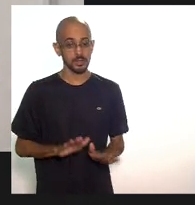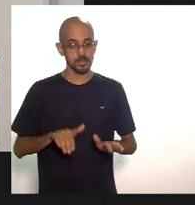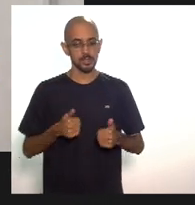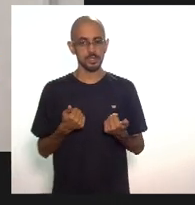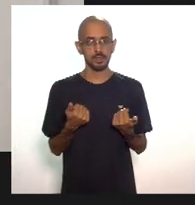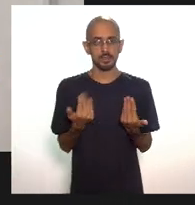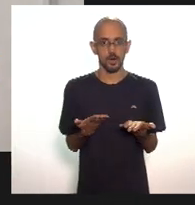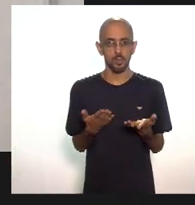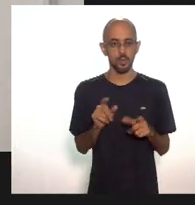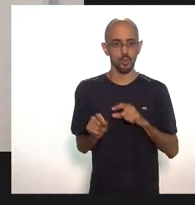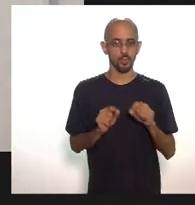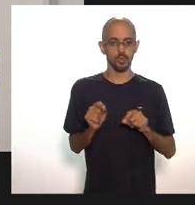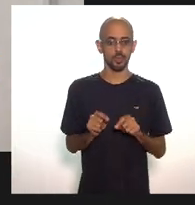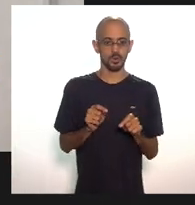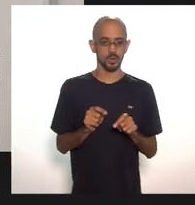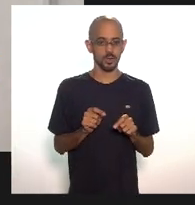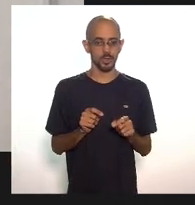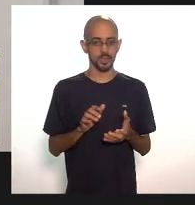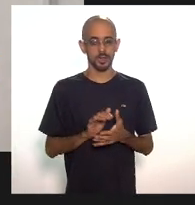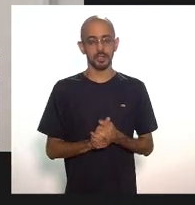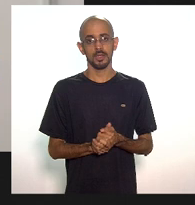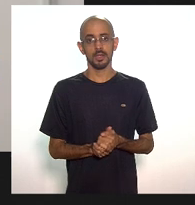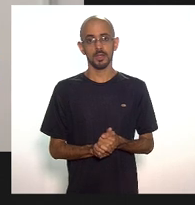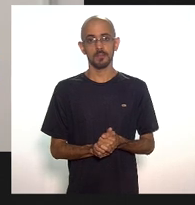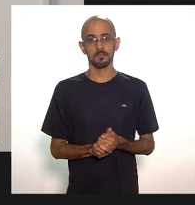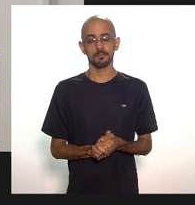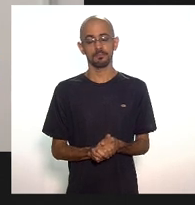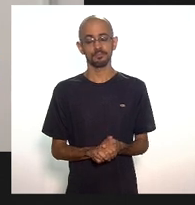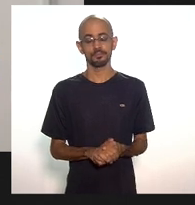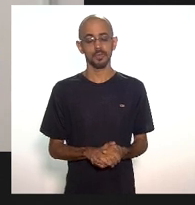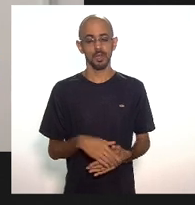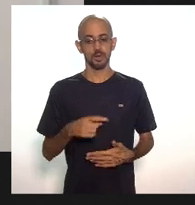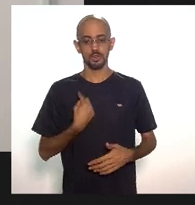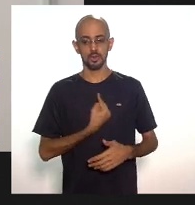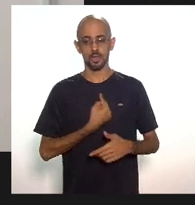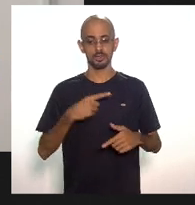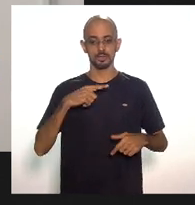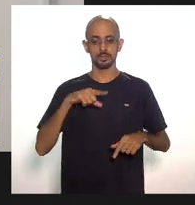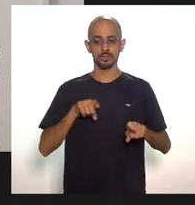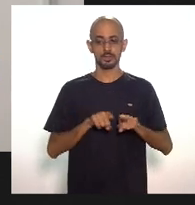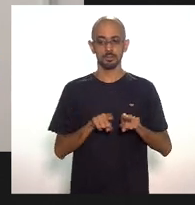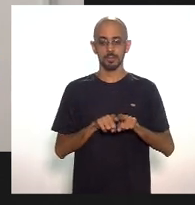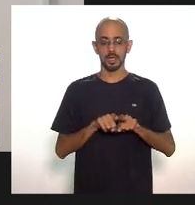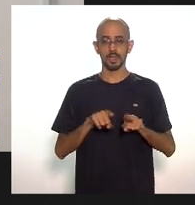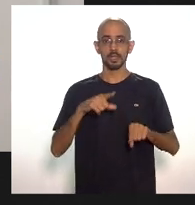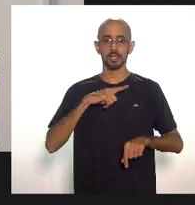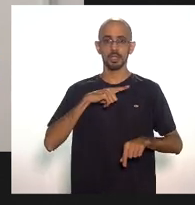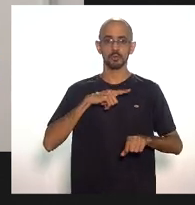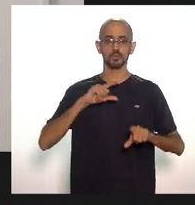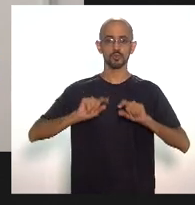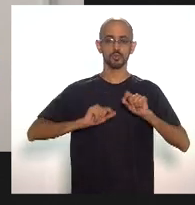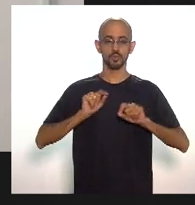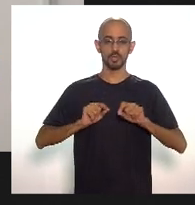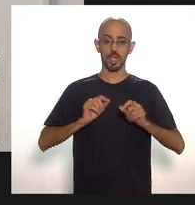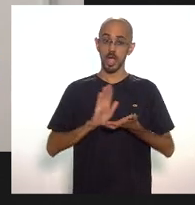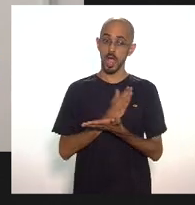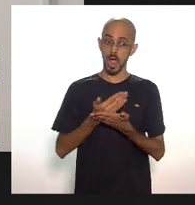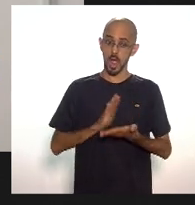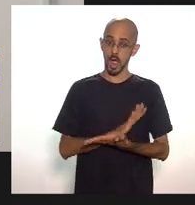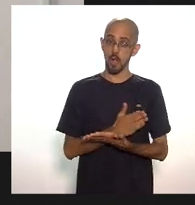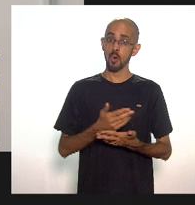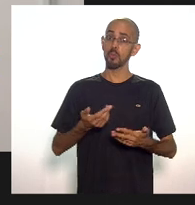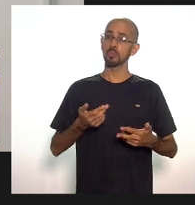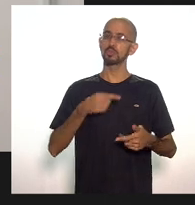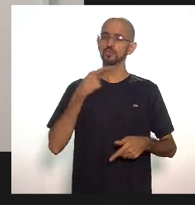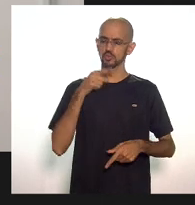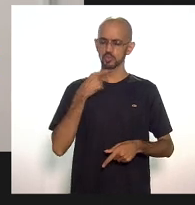Então, dentro disso, né, nós também temos aqui assim, algumas questões. É claro